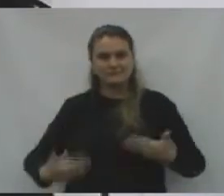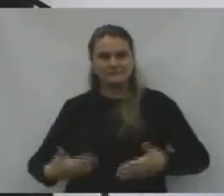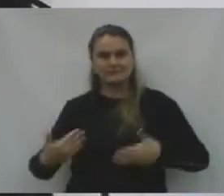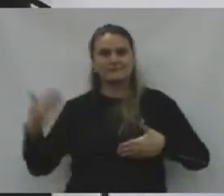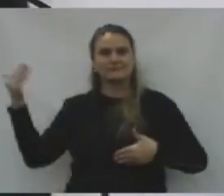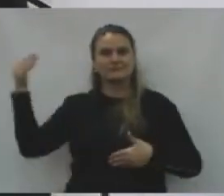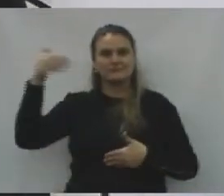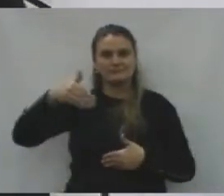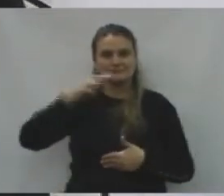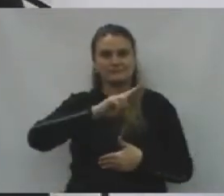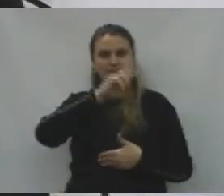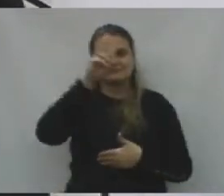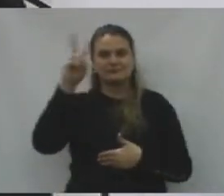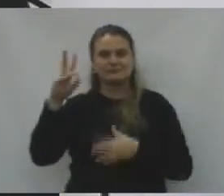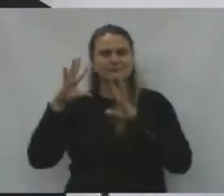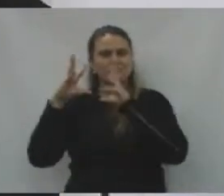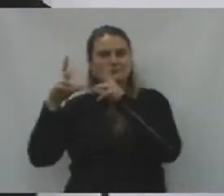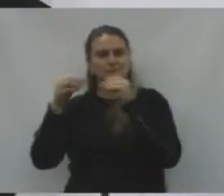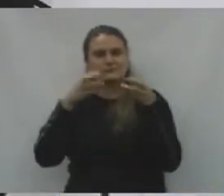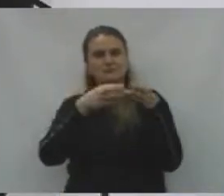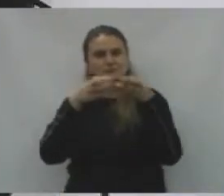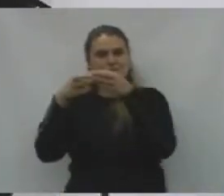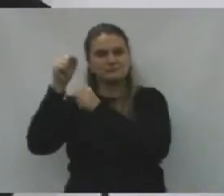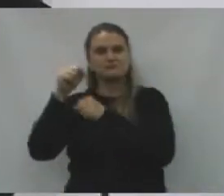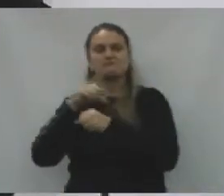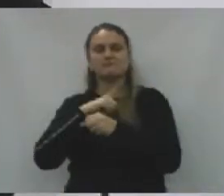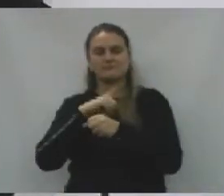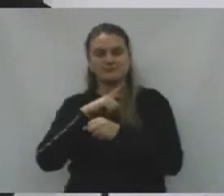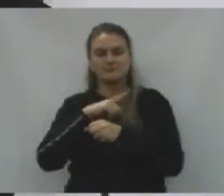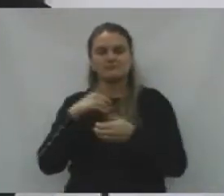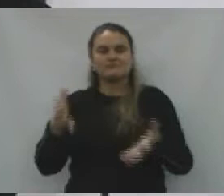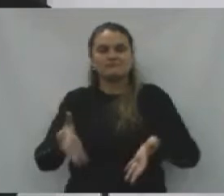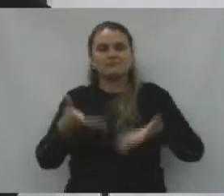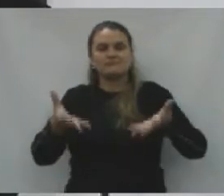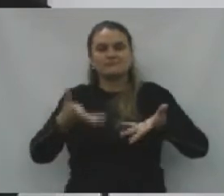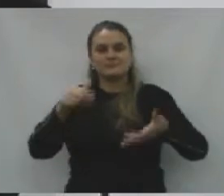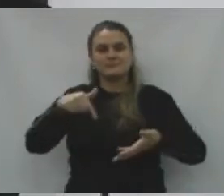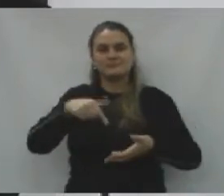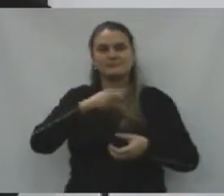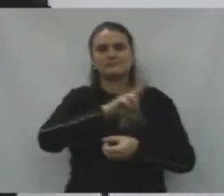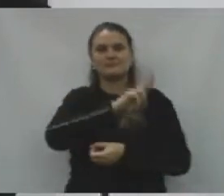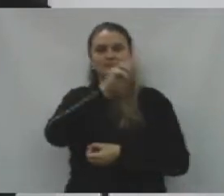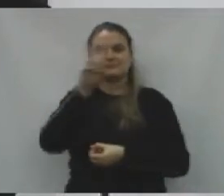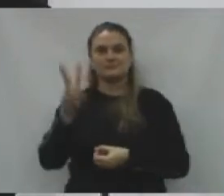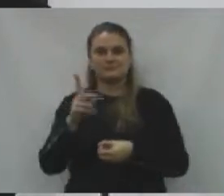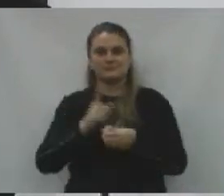além dos acompanhantes, ou seja, toda a delegação, com certeza movimentou muito a nossa cidade.